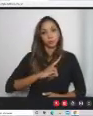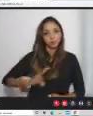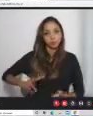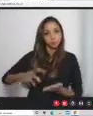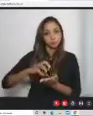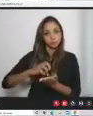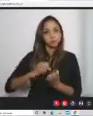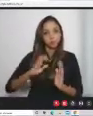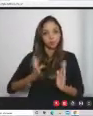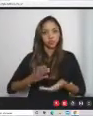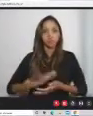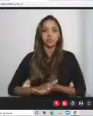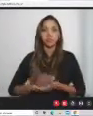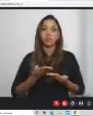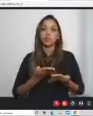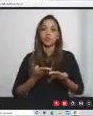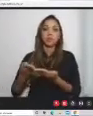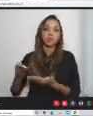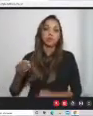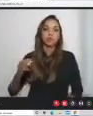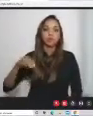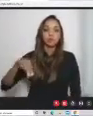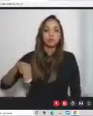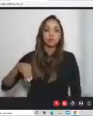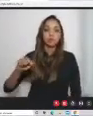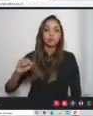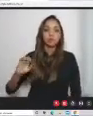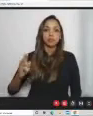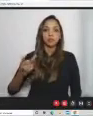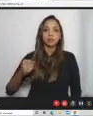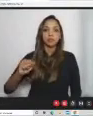Convido o vereador Maicon Borges para fazer uso da palavra.